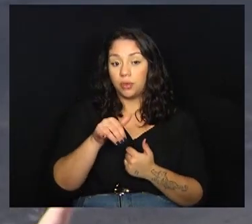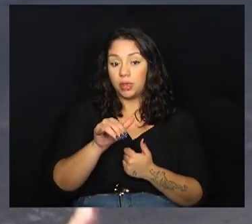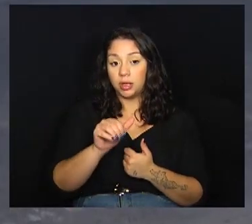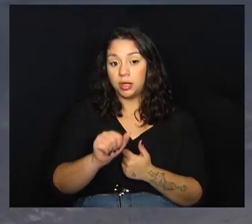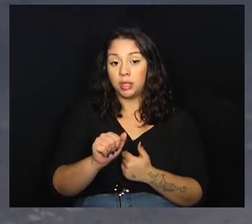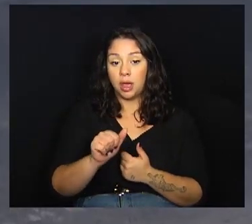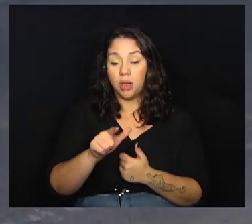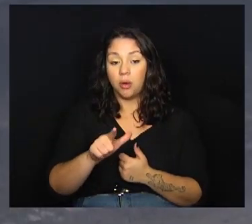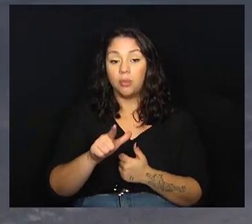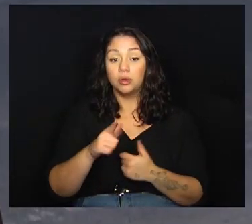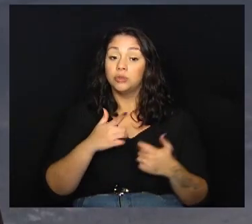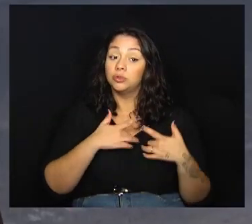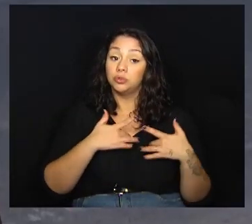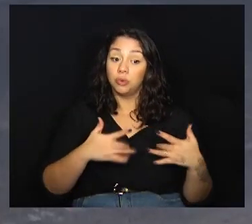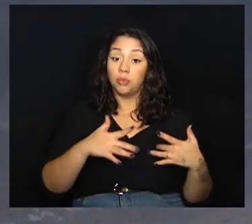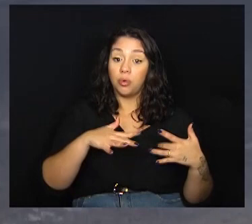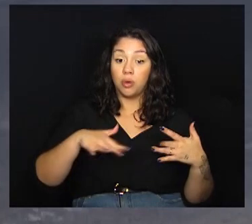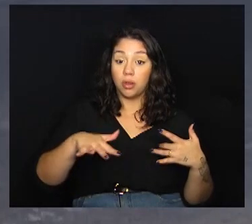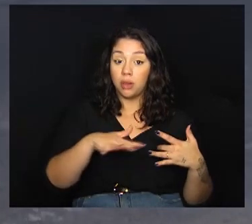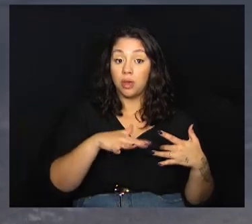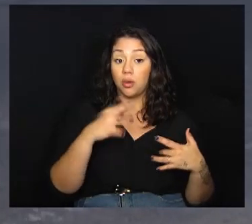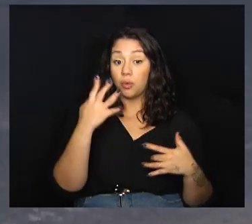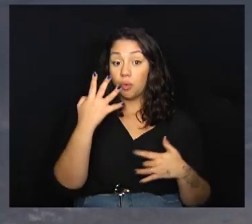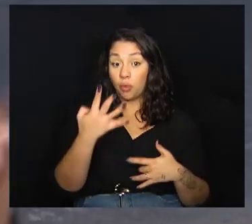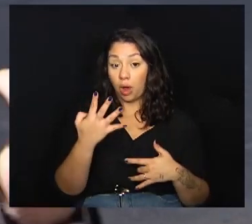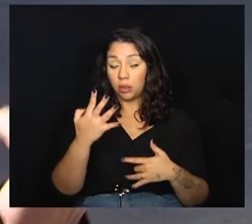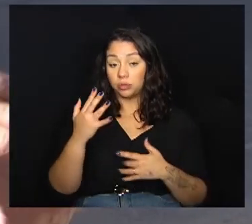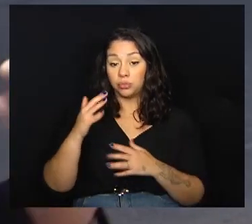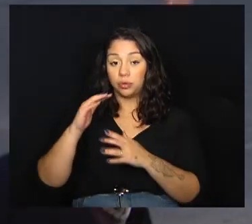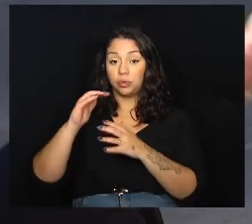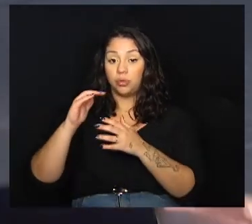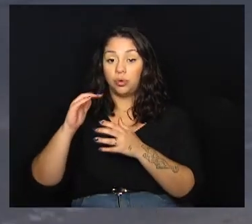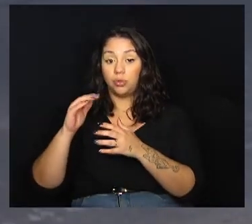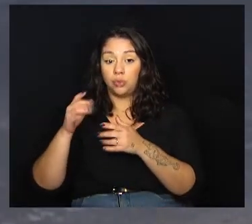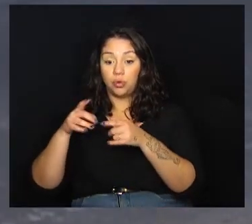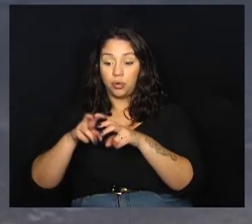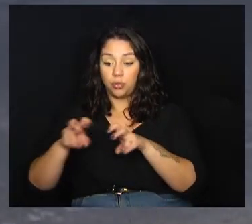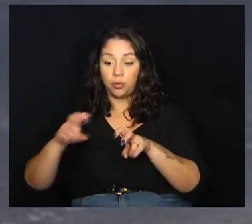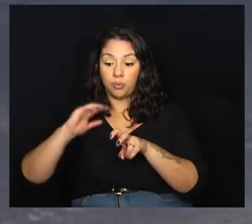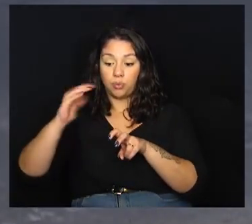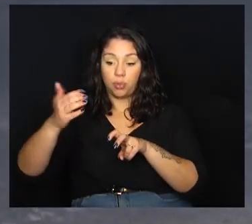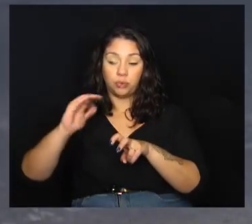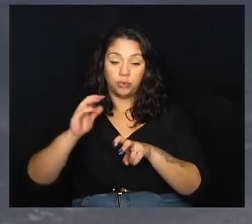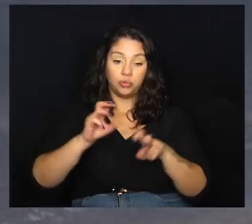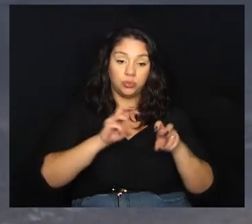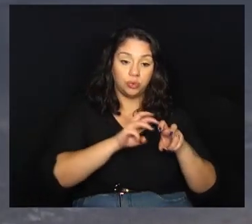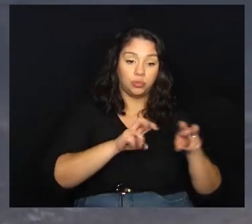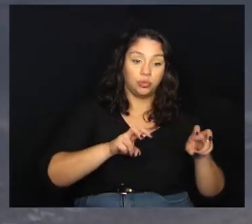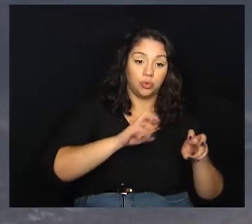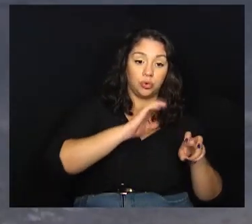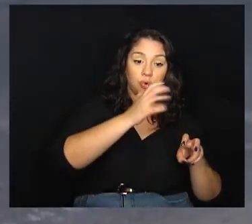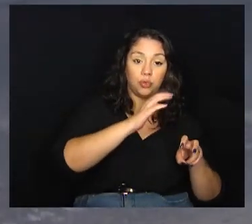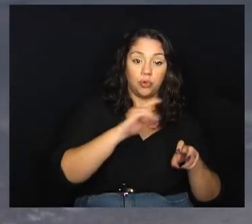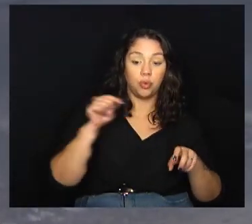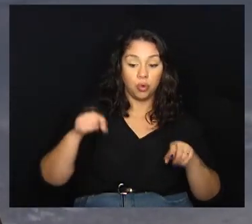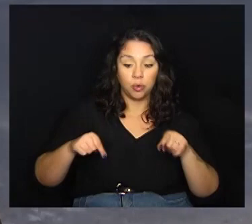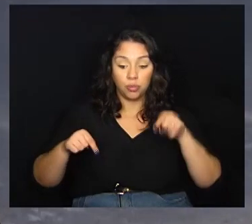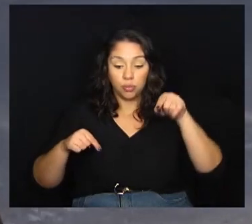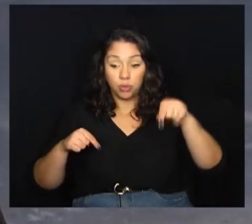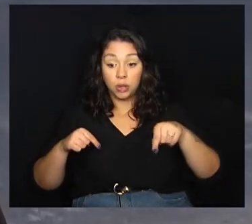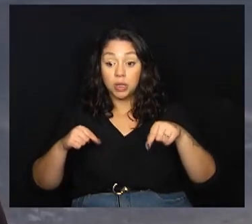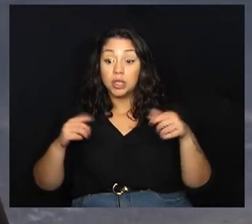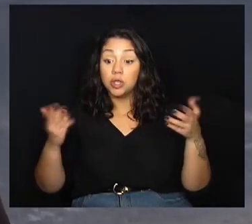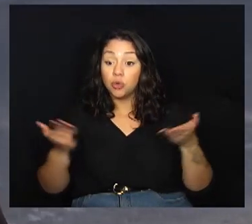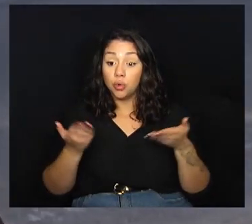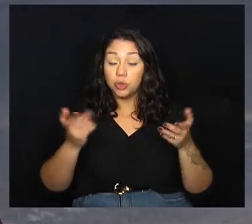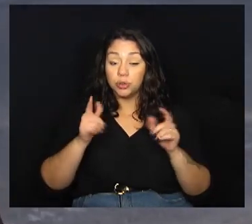doou para essa área aqui 4 pontos de ônibus, sendo que 2 foi instalado. Um aqui do lado direito, o outro do lado esquerdo, e hoje as pessoas estão